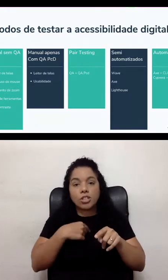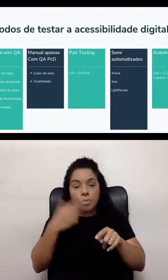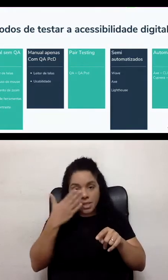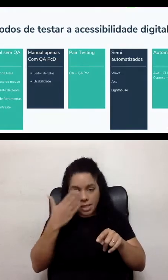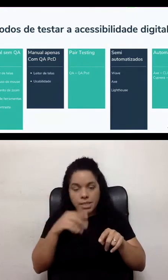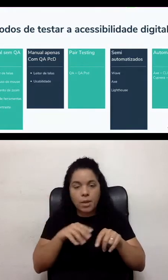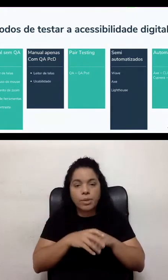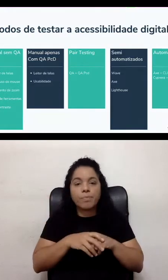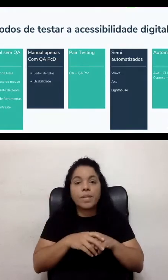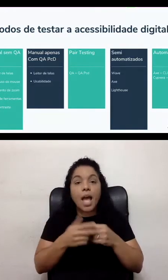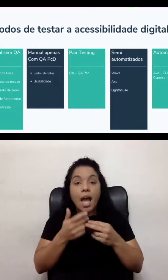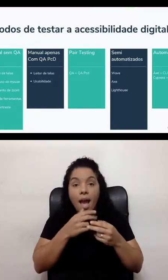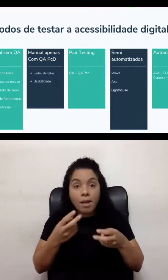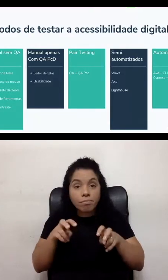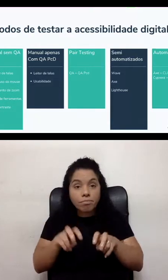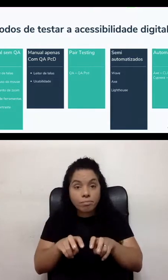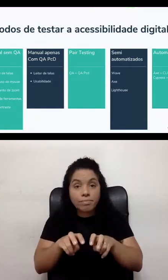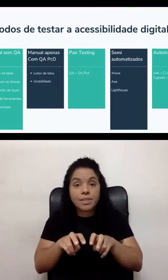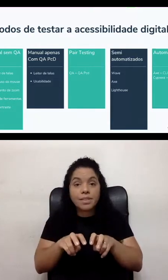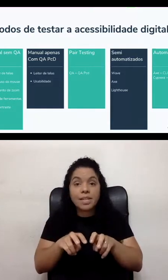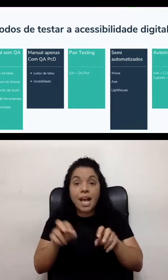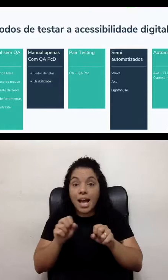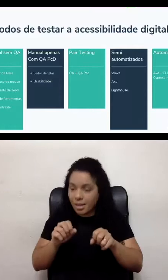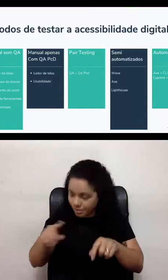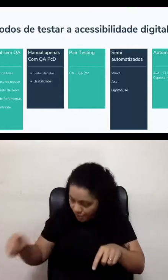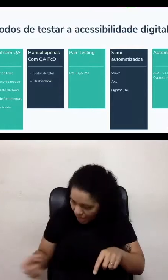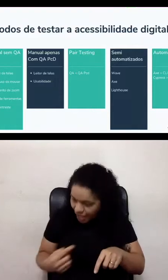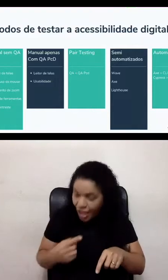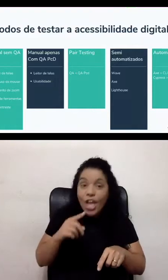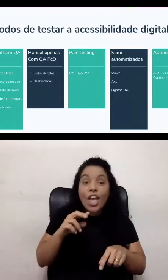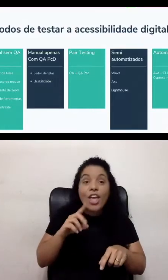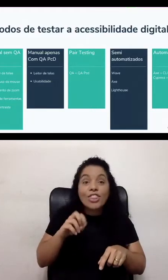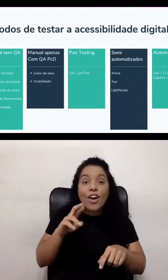cego. Então, assim, adoraria isso aqui.